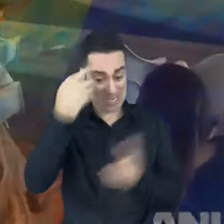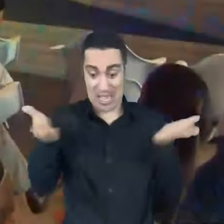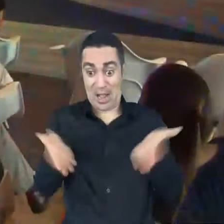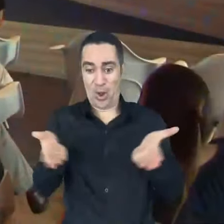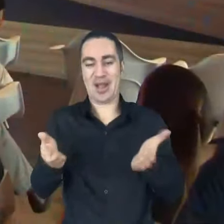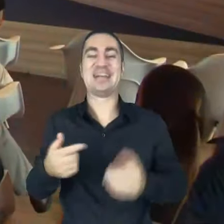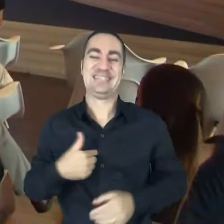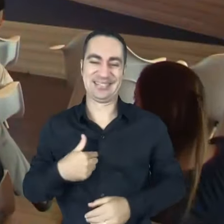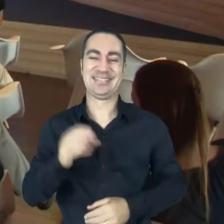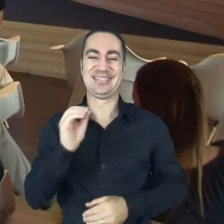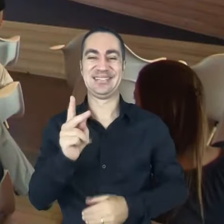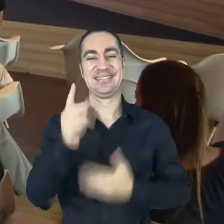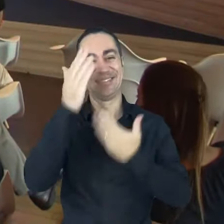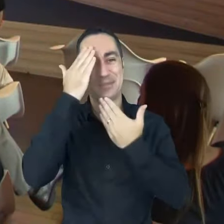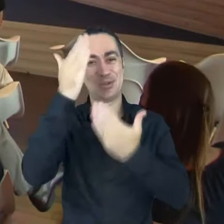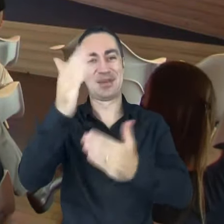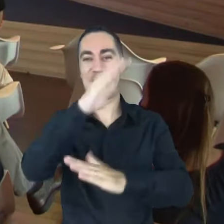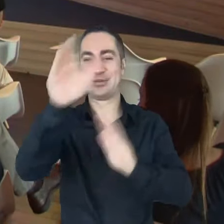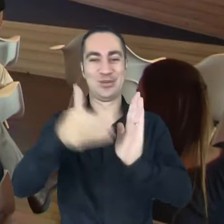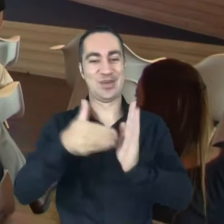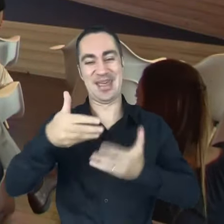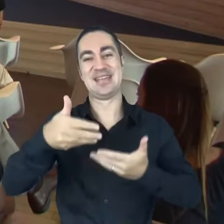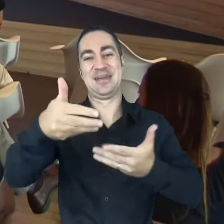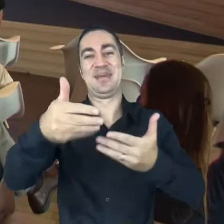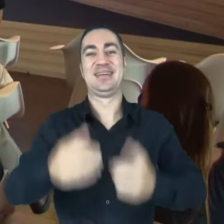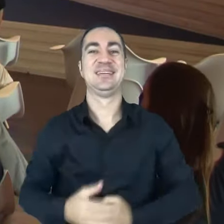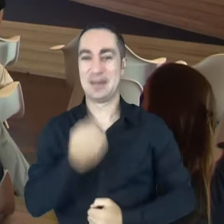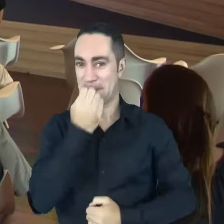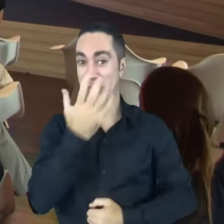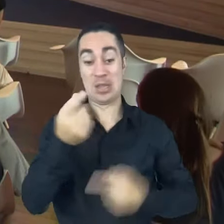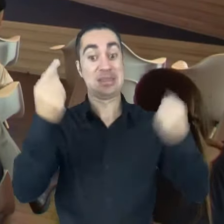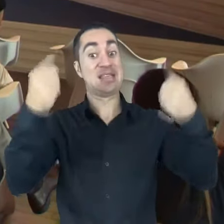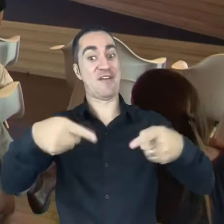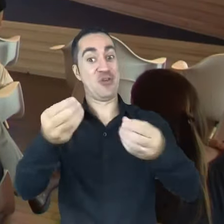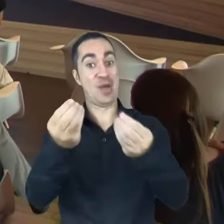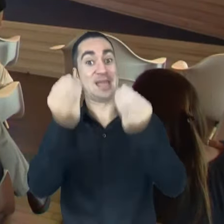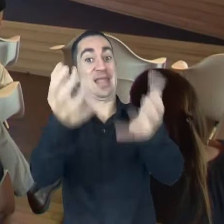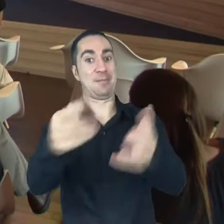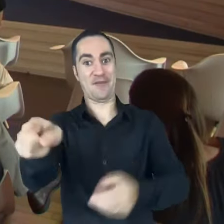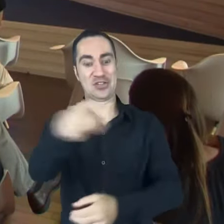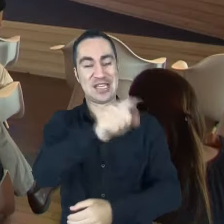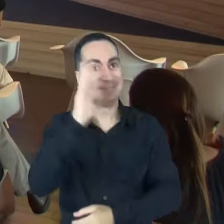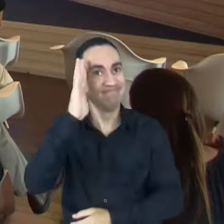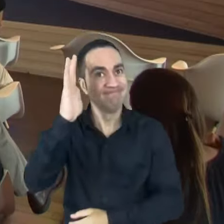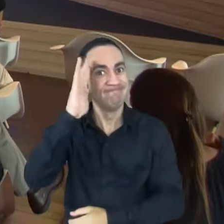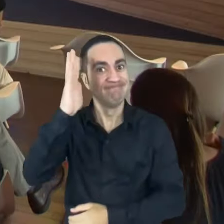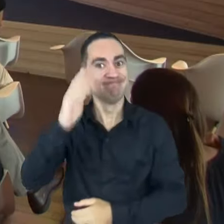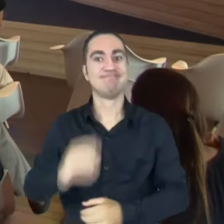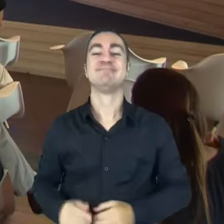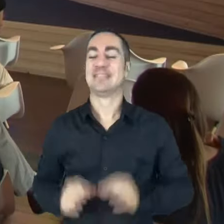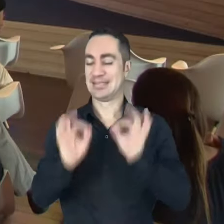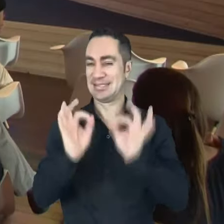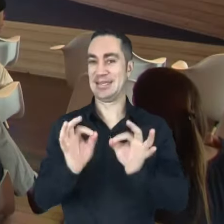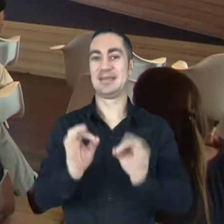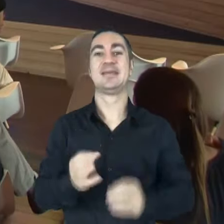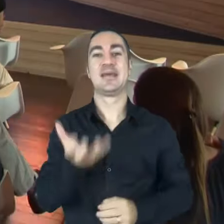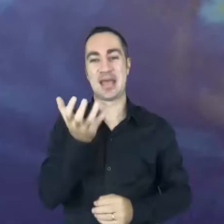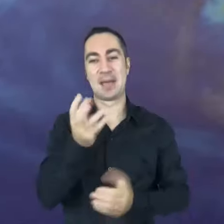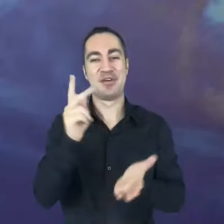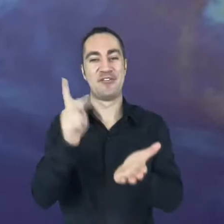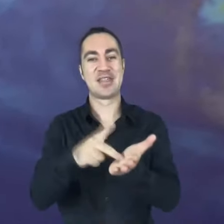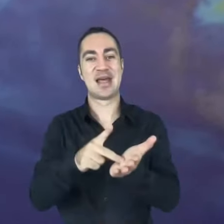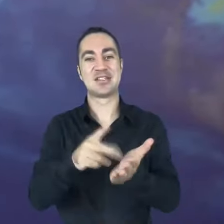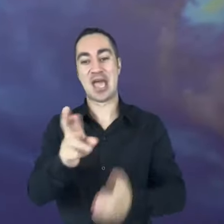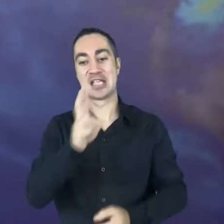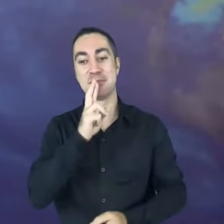por me receber. O desafio foi recebido. Esperamos termos uma resposta na próxima vez aqui